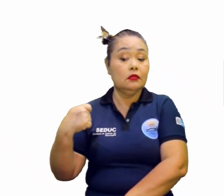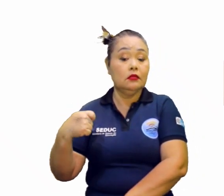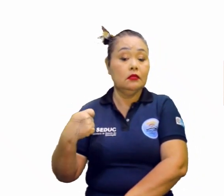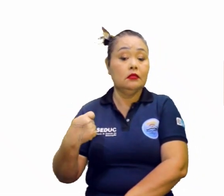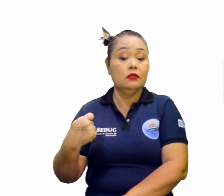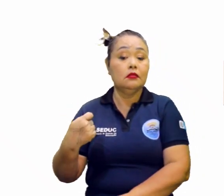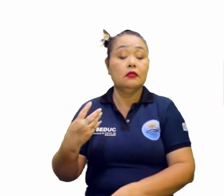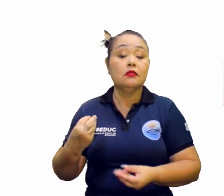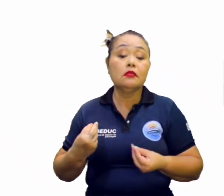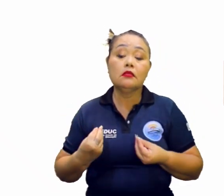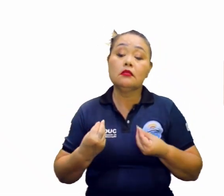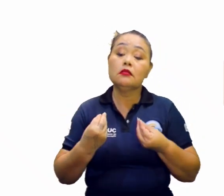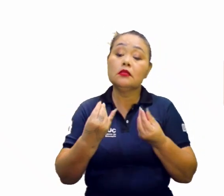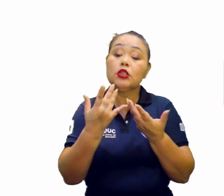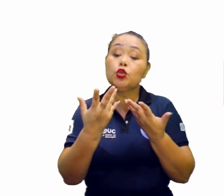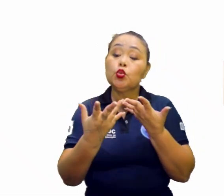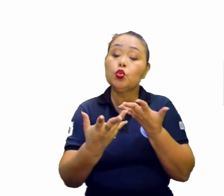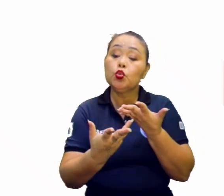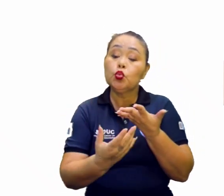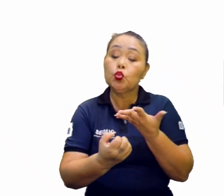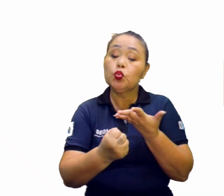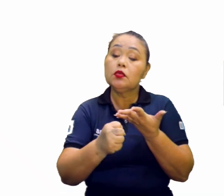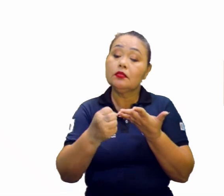ser absorvida pela cultura,